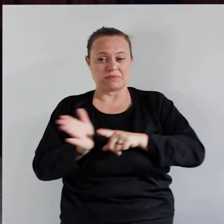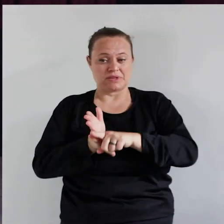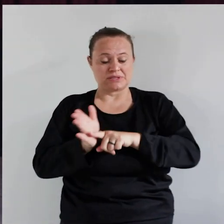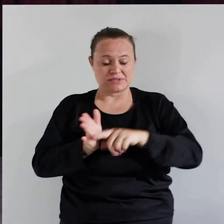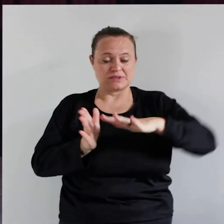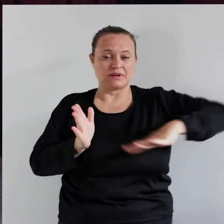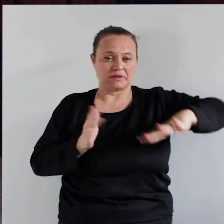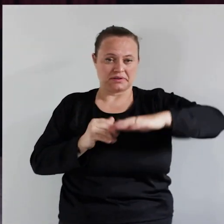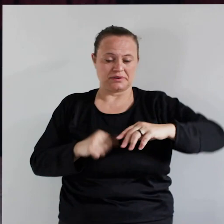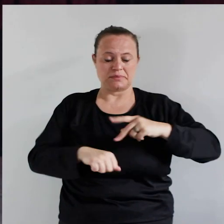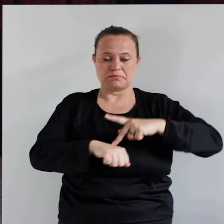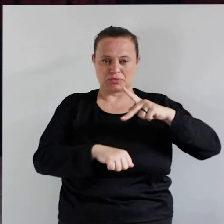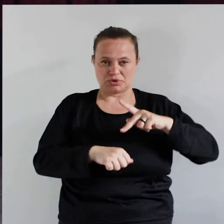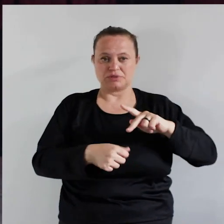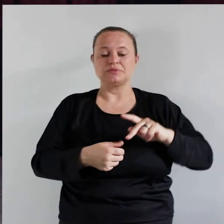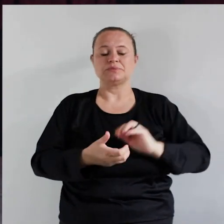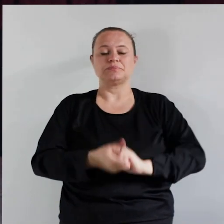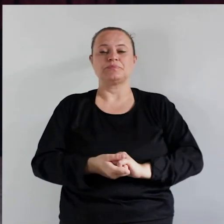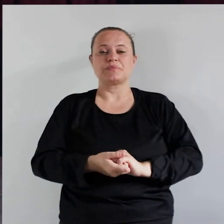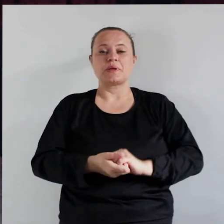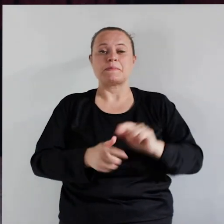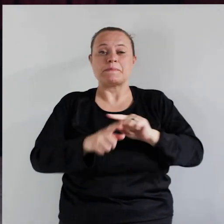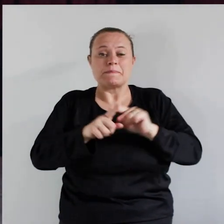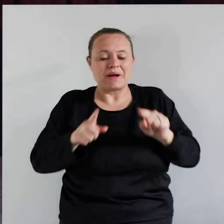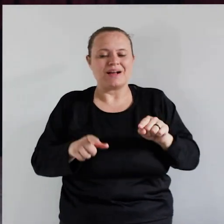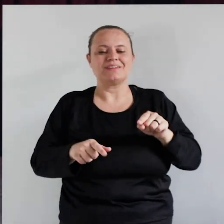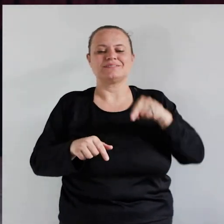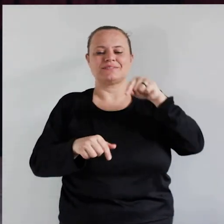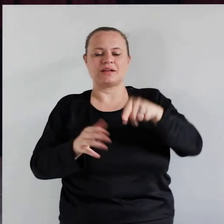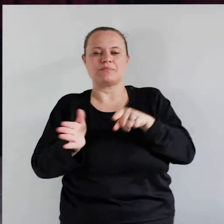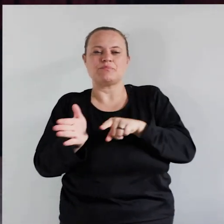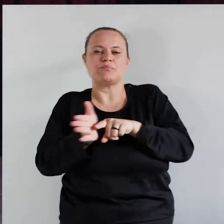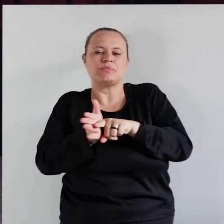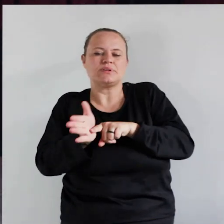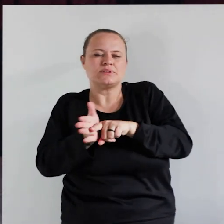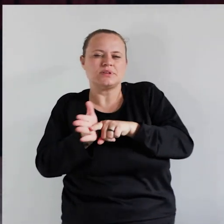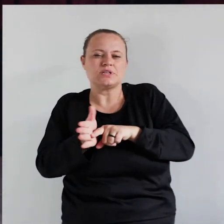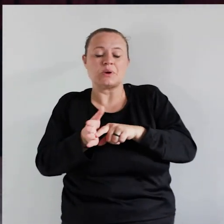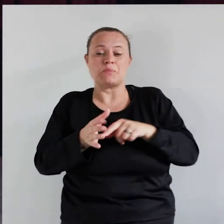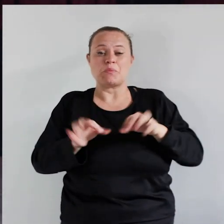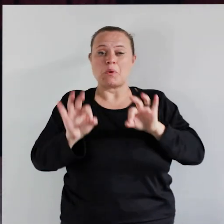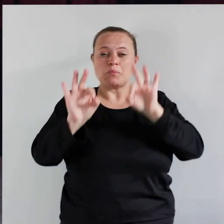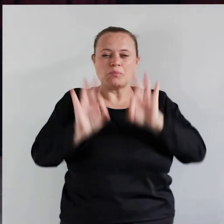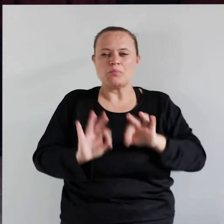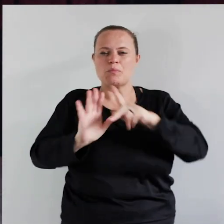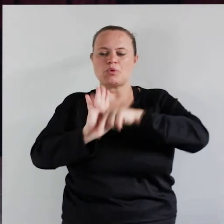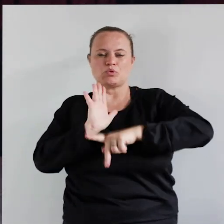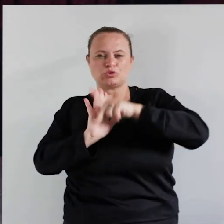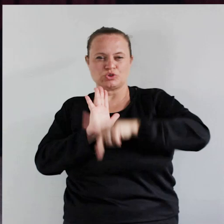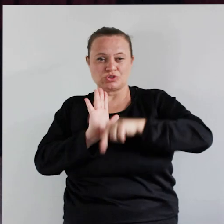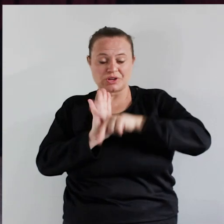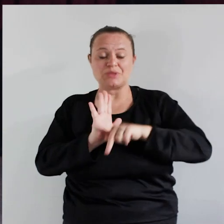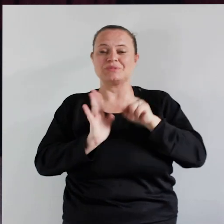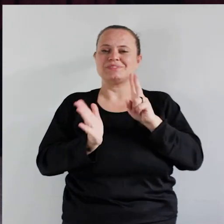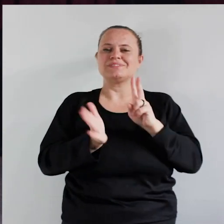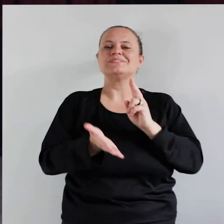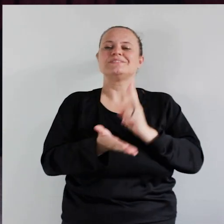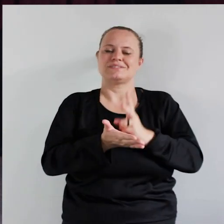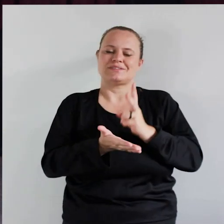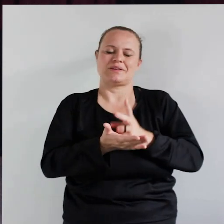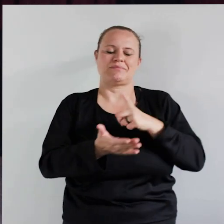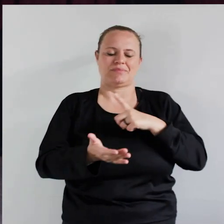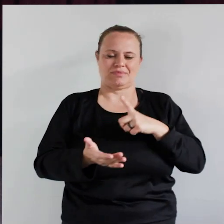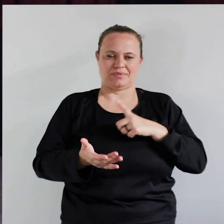das organizações na nossa pós-graduação. Mas os projetos de pesquisa, eles aí sim, eles têm um mergulho forte